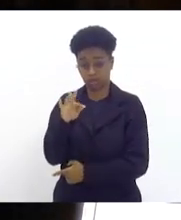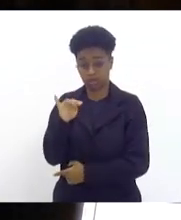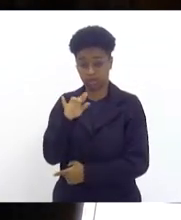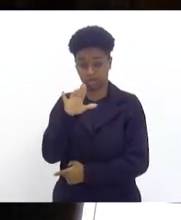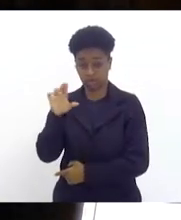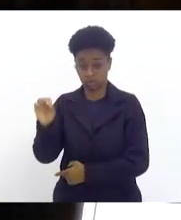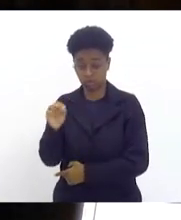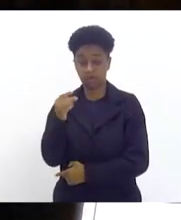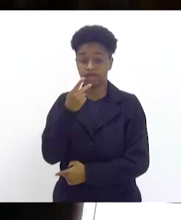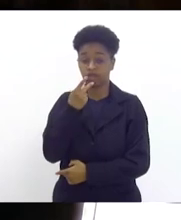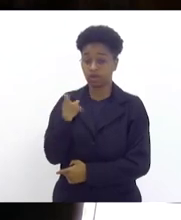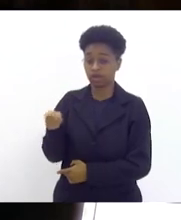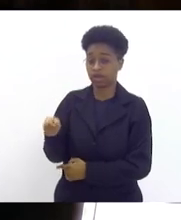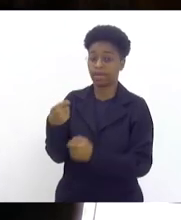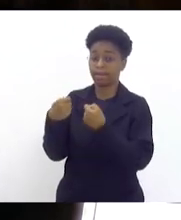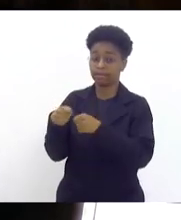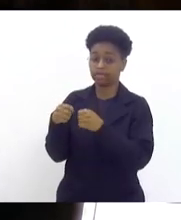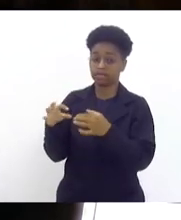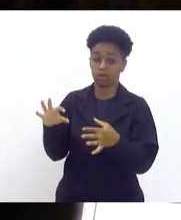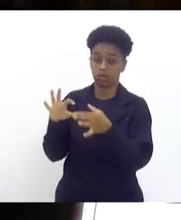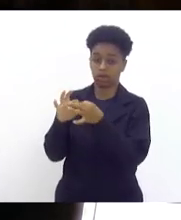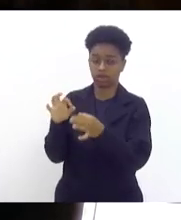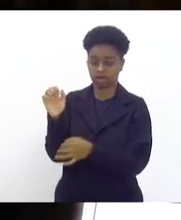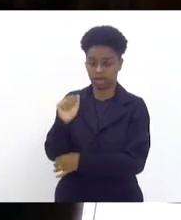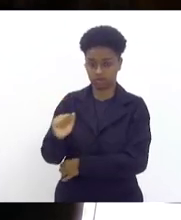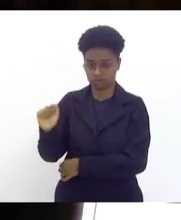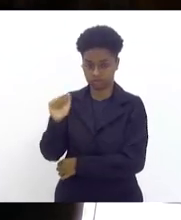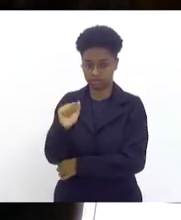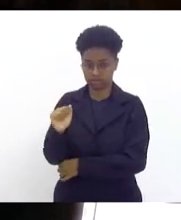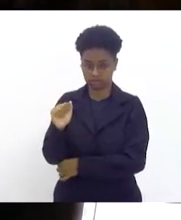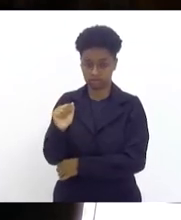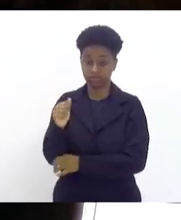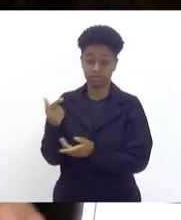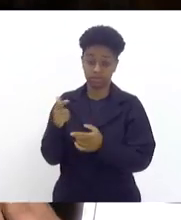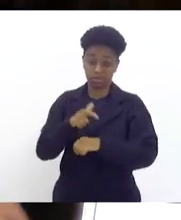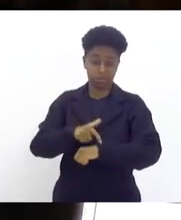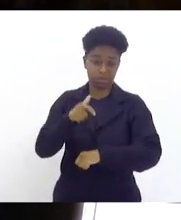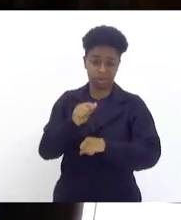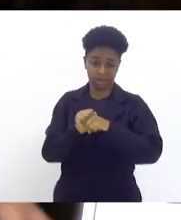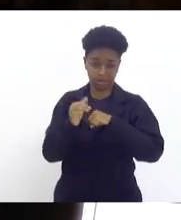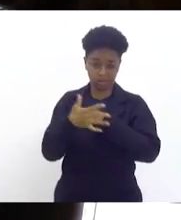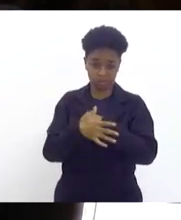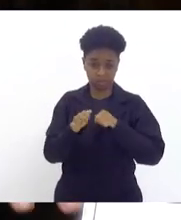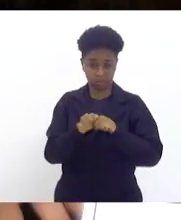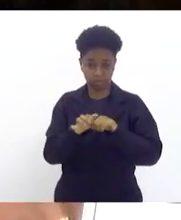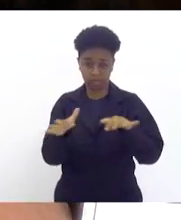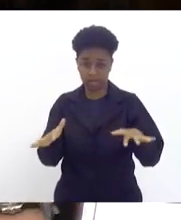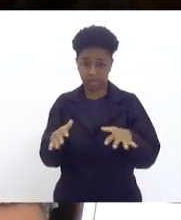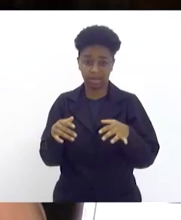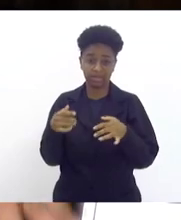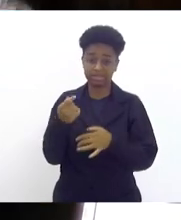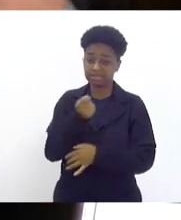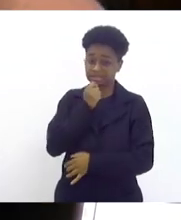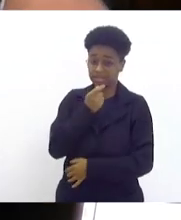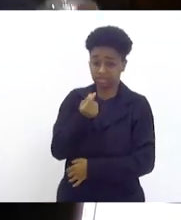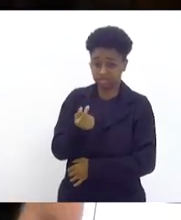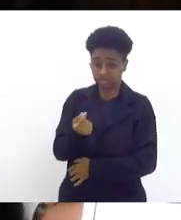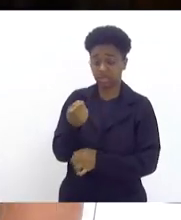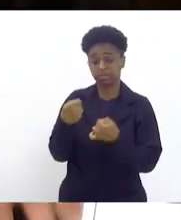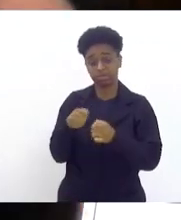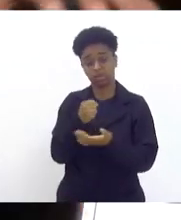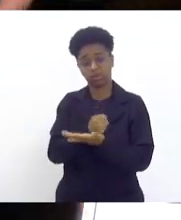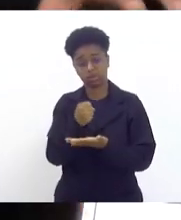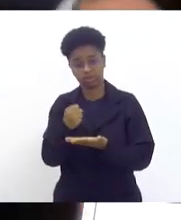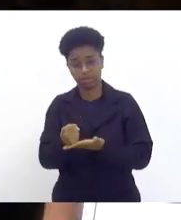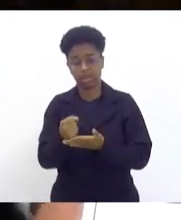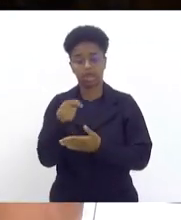esse Comerciantes se organizassem a associação eles no meio da pandemia sem dinheiro se organizarem a associação contrataram advogado